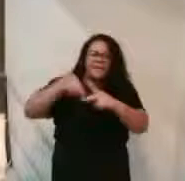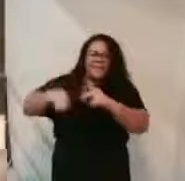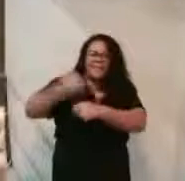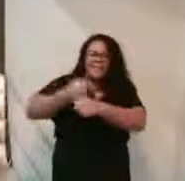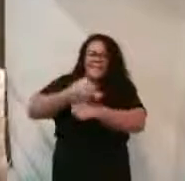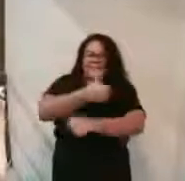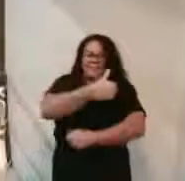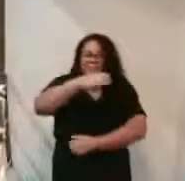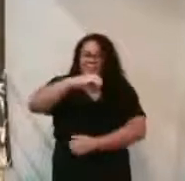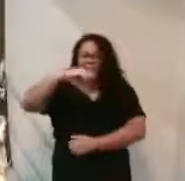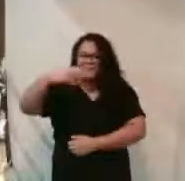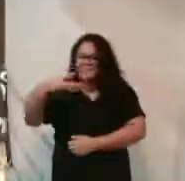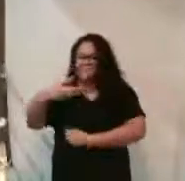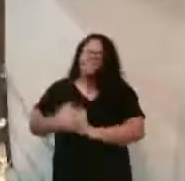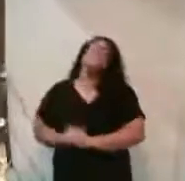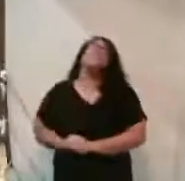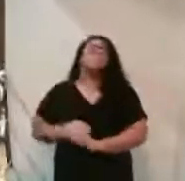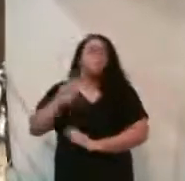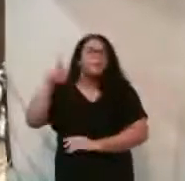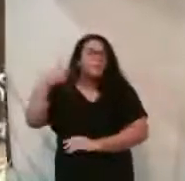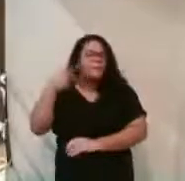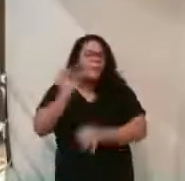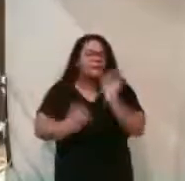onde é Procuradora de Justiça,